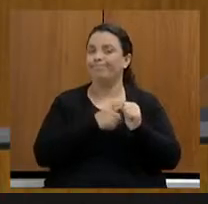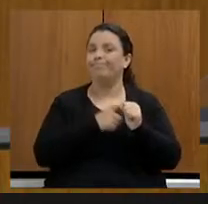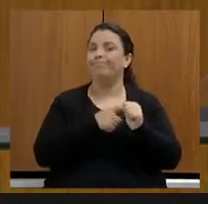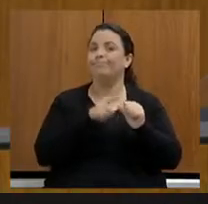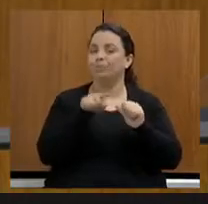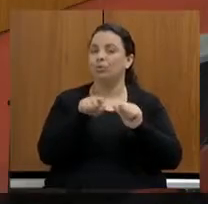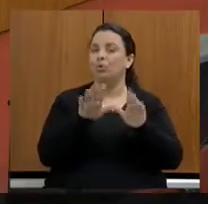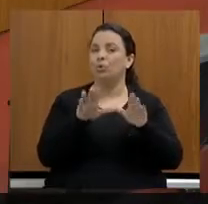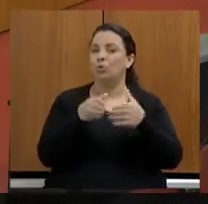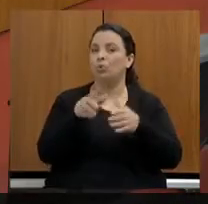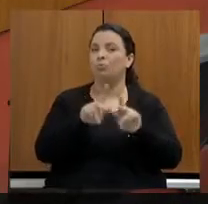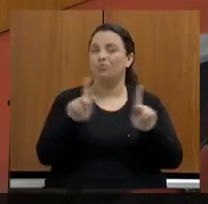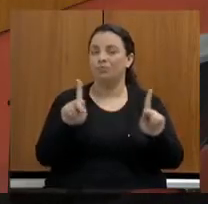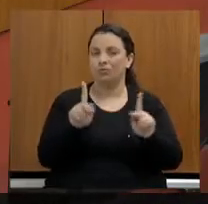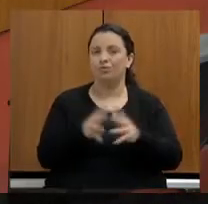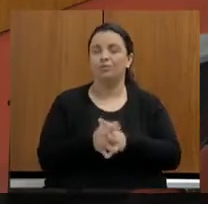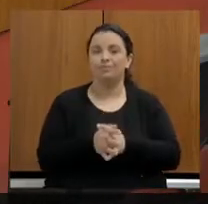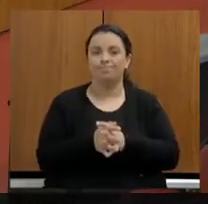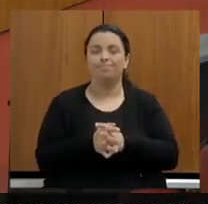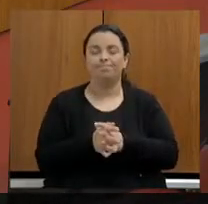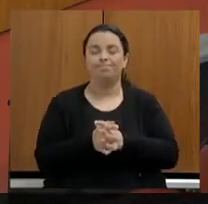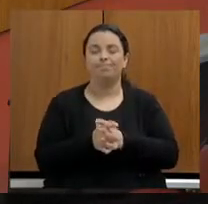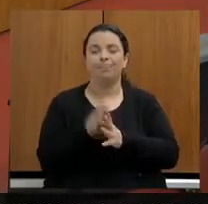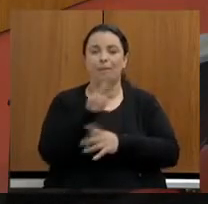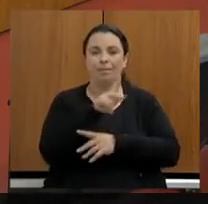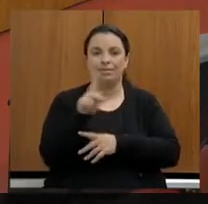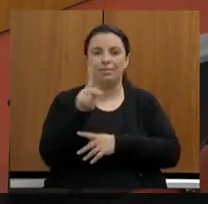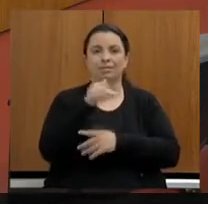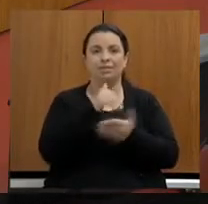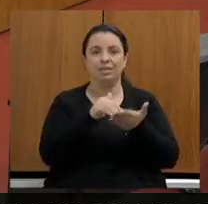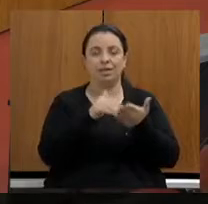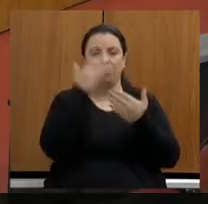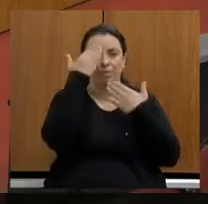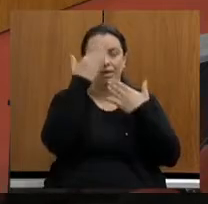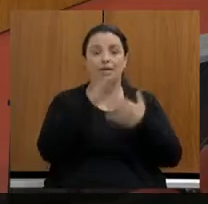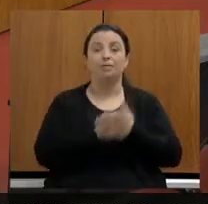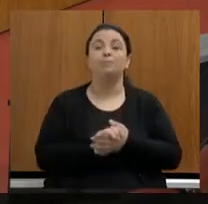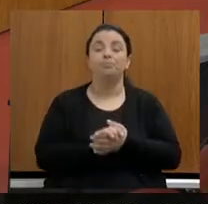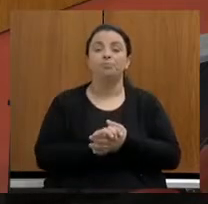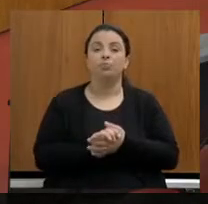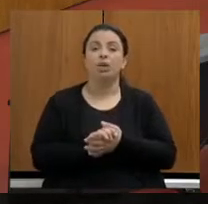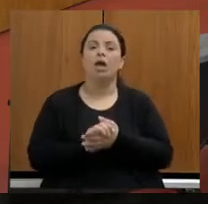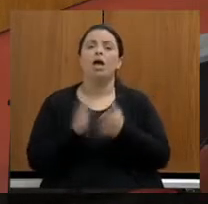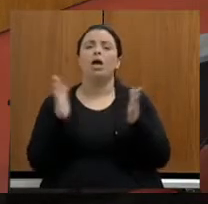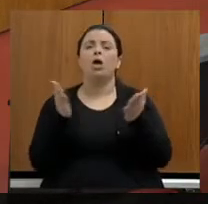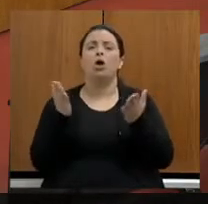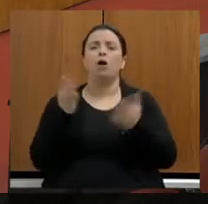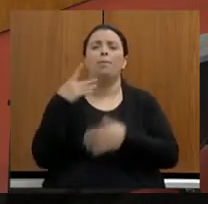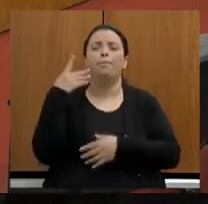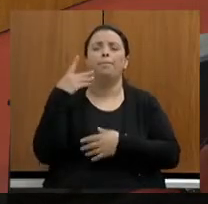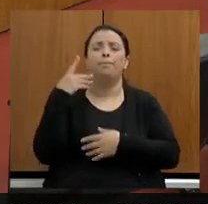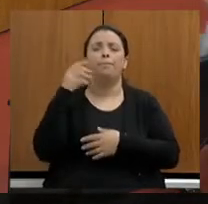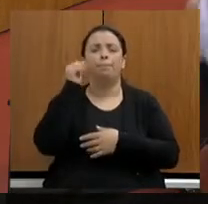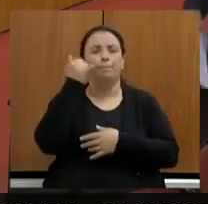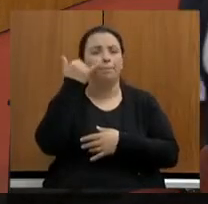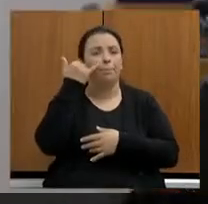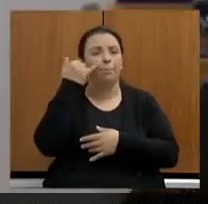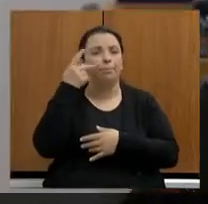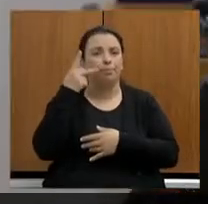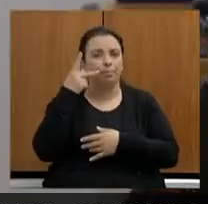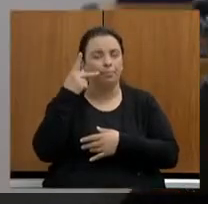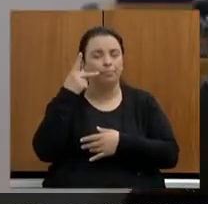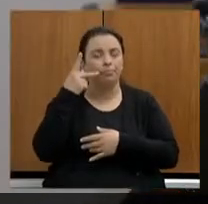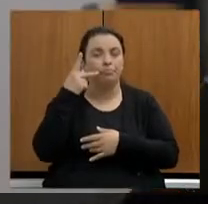muito obrigada Presidente também obrigada a deputada para suas considerações Deputado Professor Cleiton membro